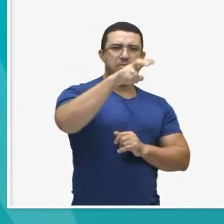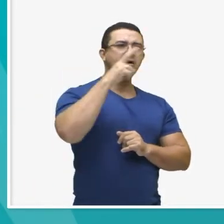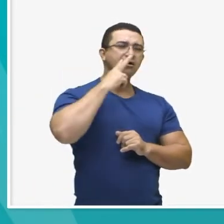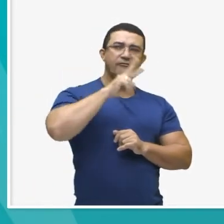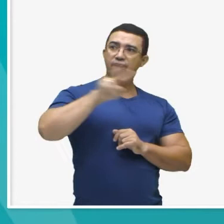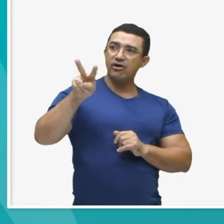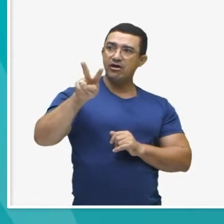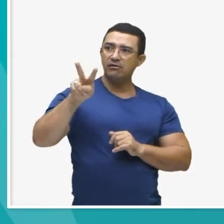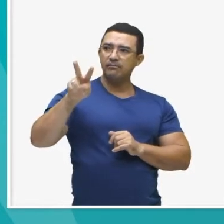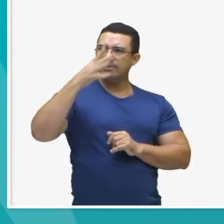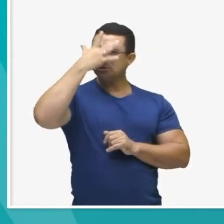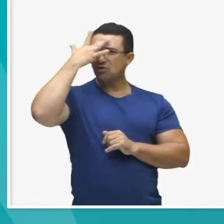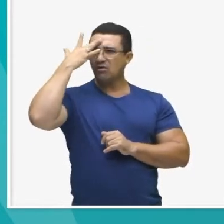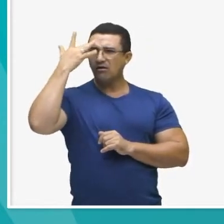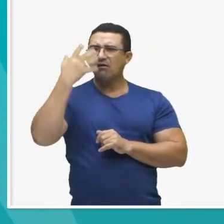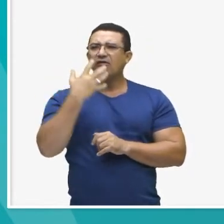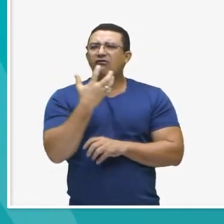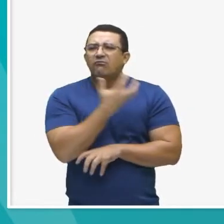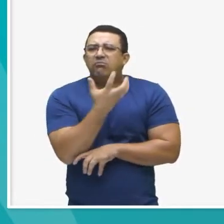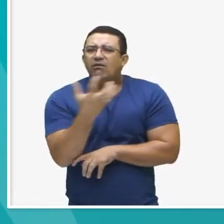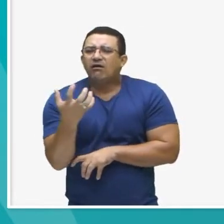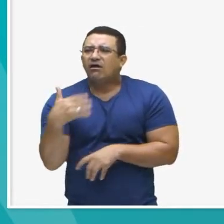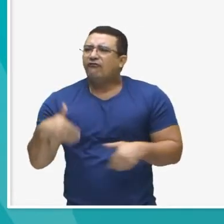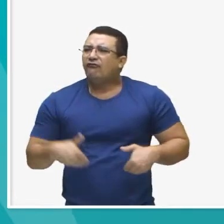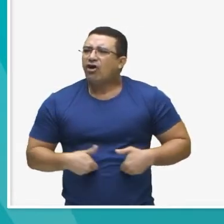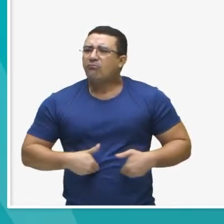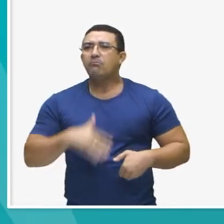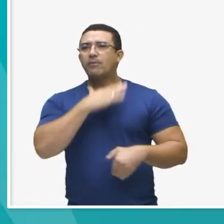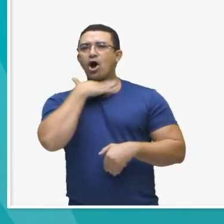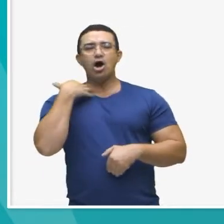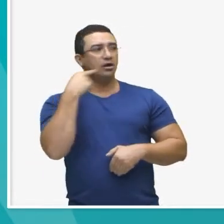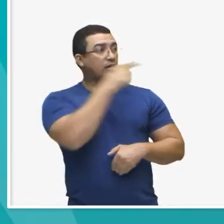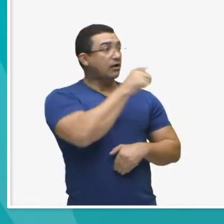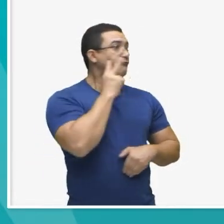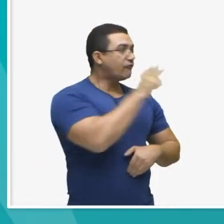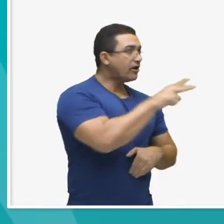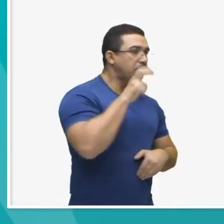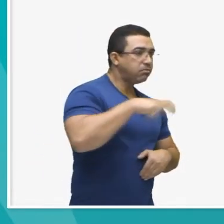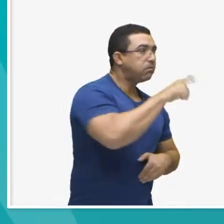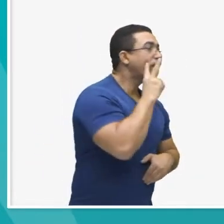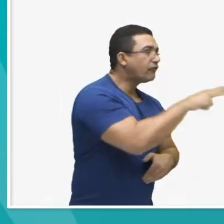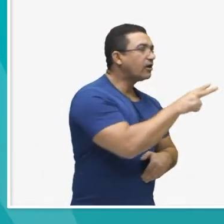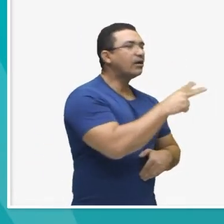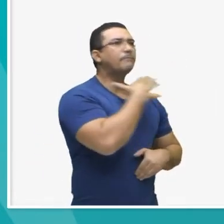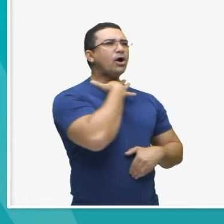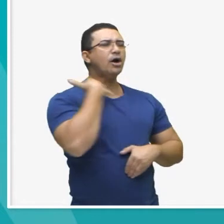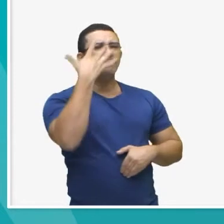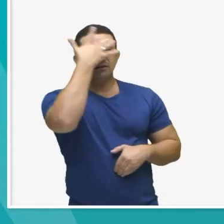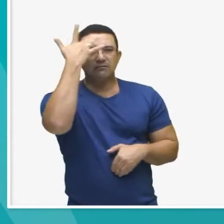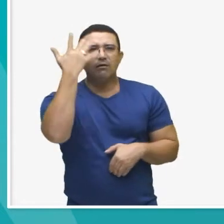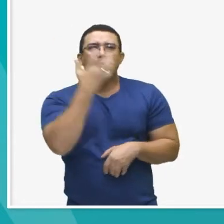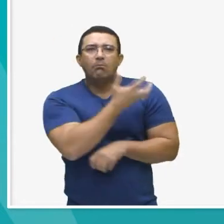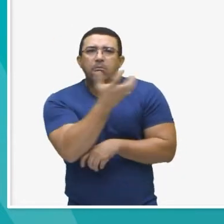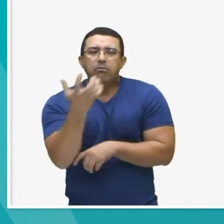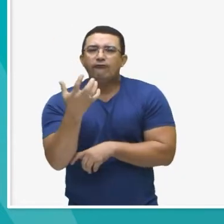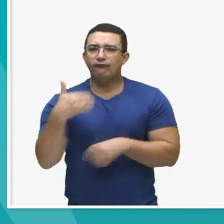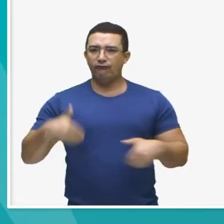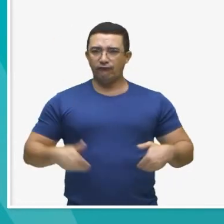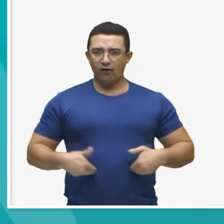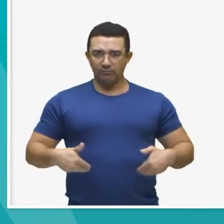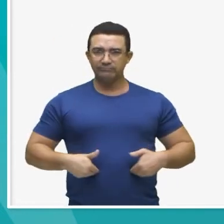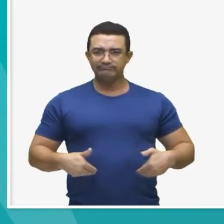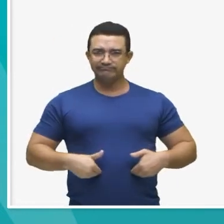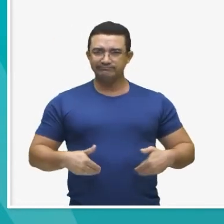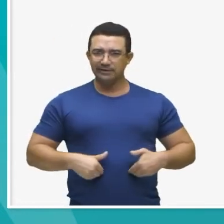percurso ele vai observando que a morte vai se fazendo presente sempre. Só ao final do percurso, quando ele chega à capital,